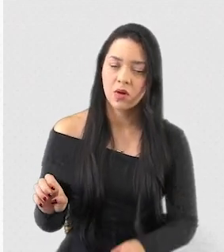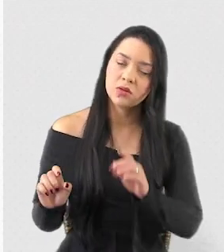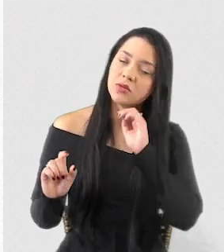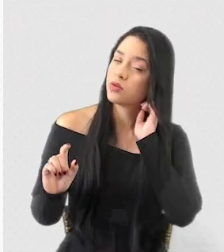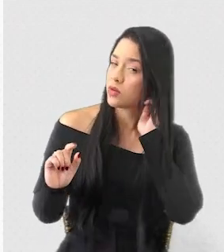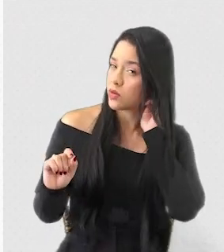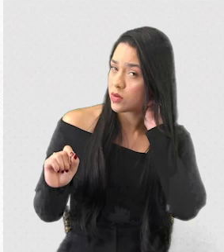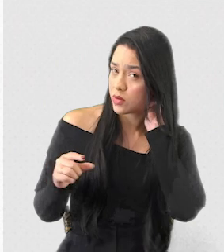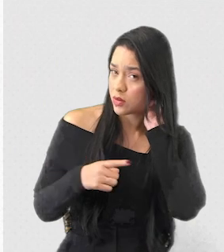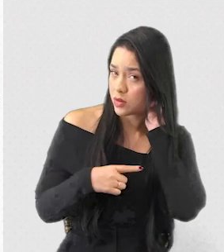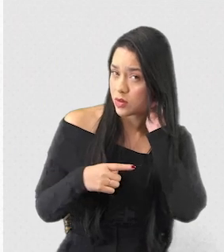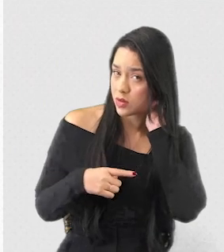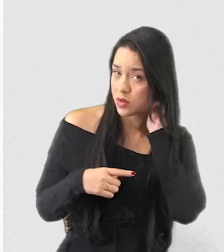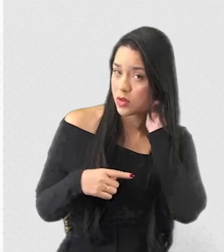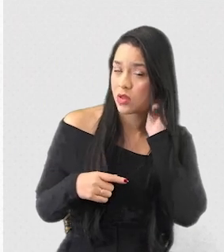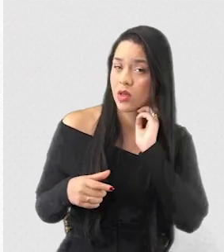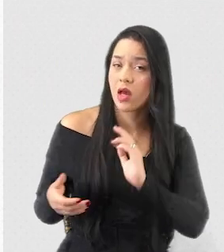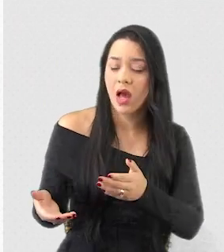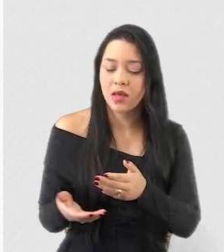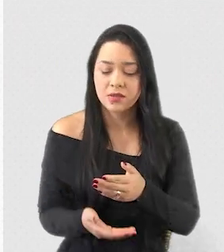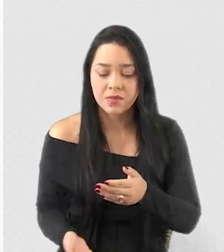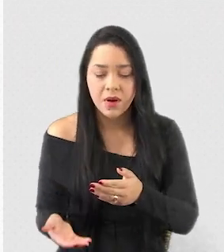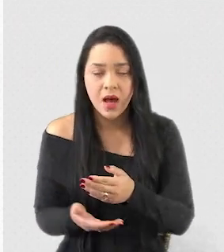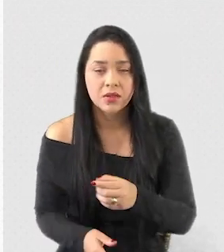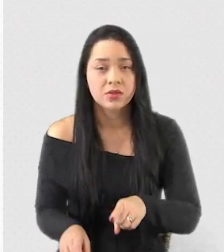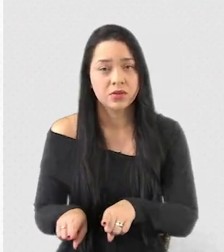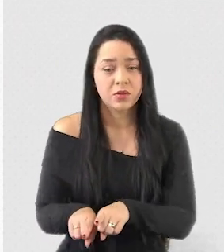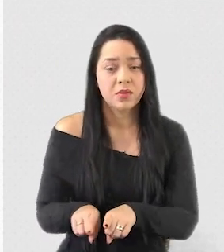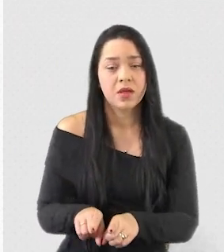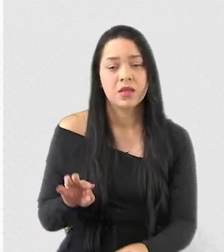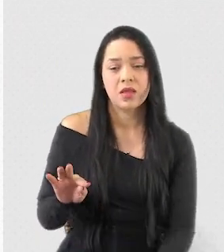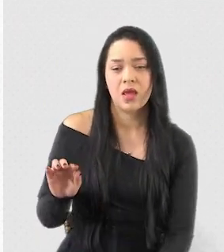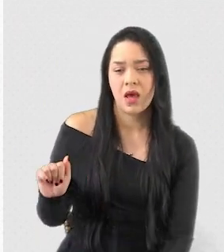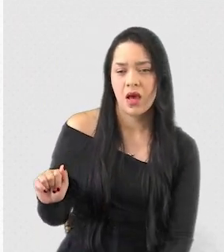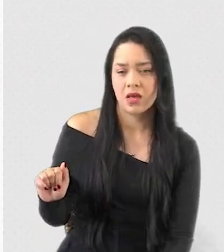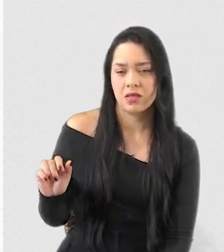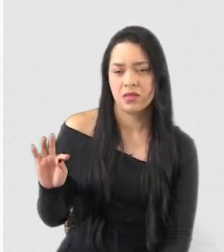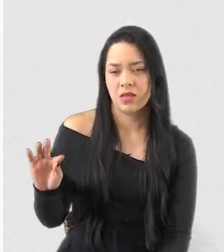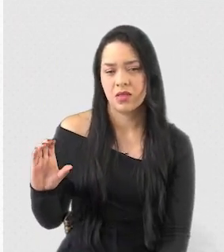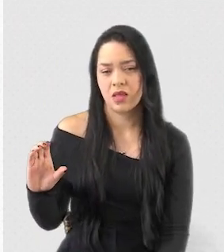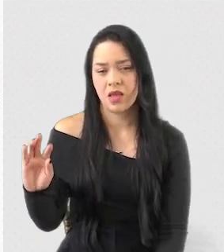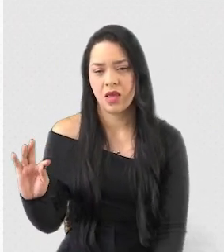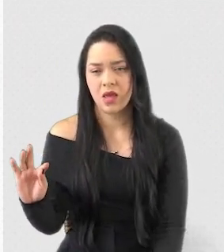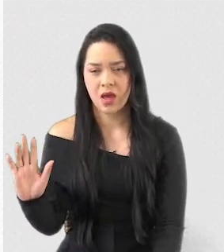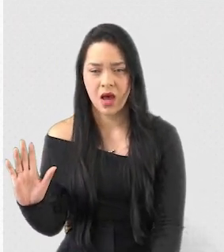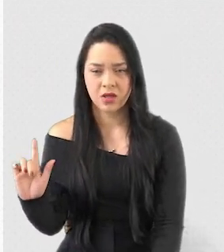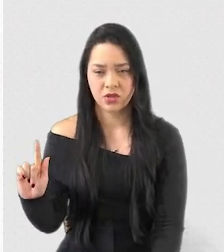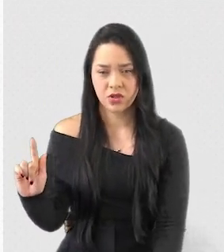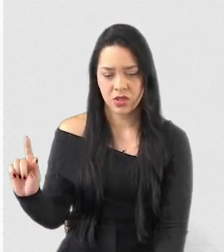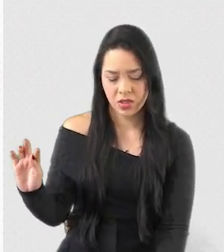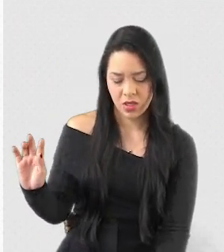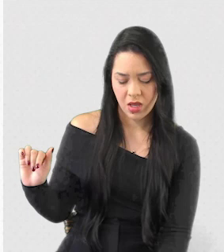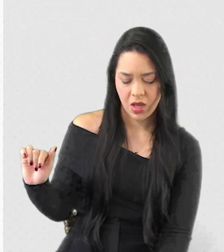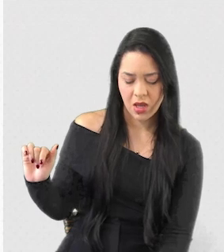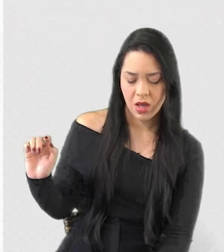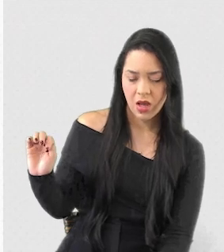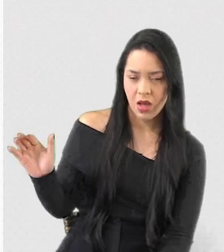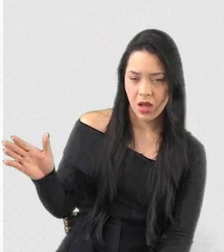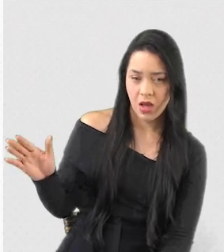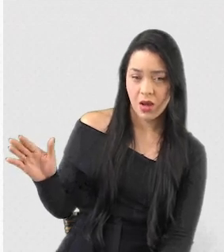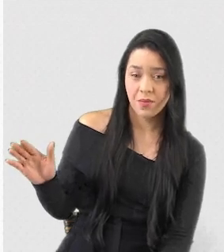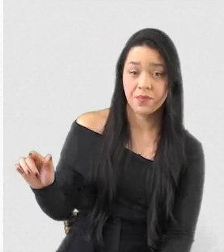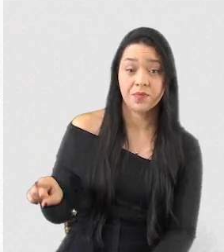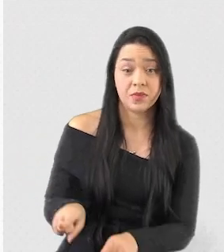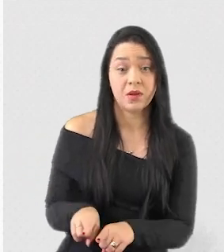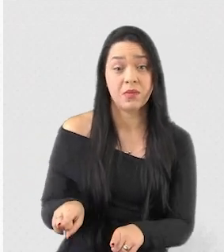aqui, ó, as bases nitrogenadas, né, T, A, C, T, A, C, G, A e assim sucessivamente. E